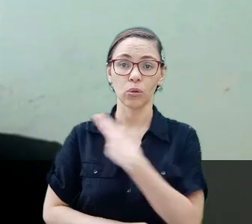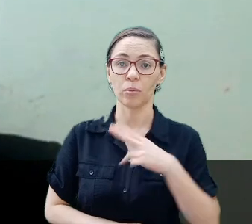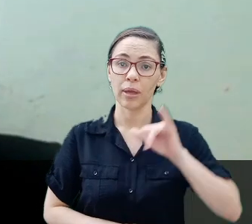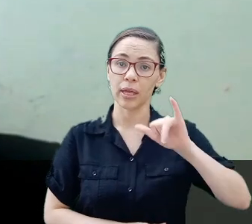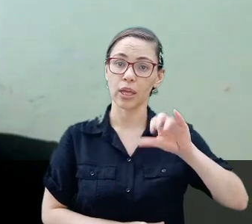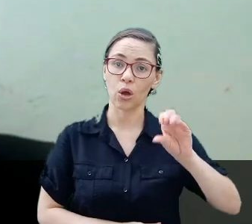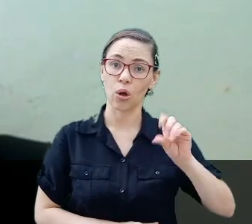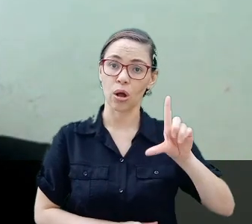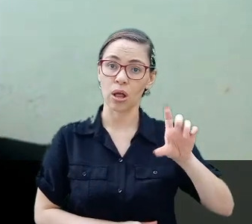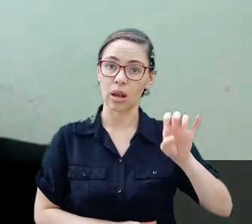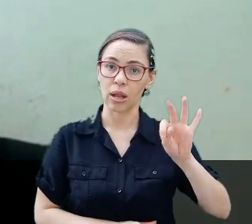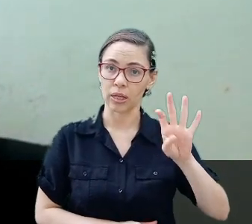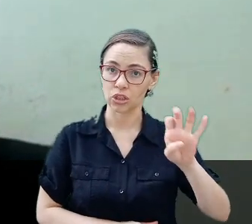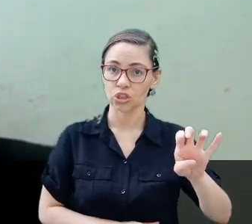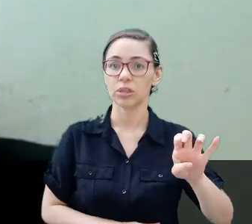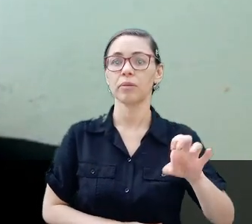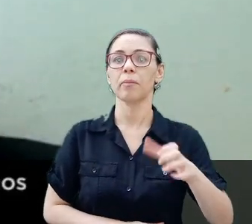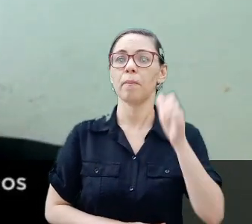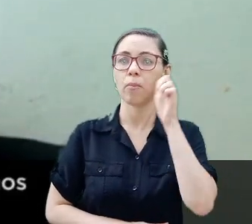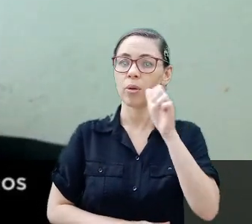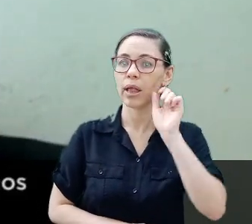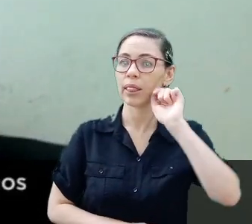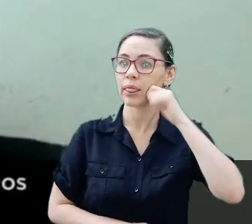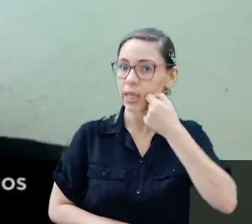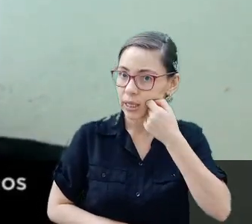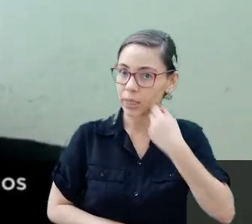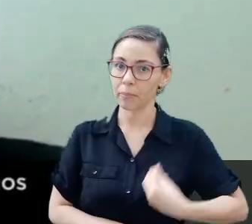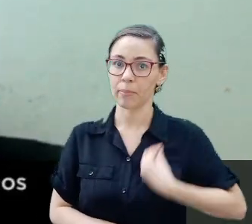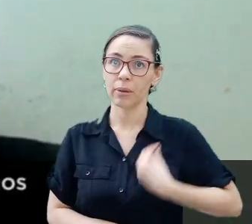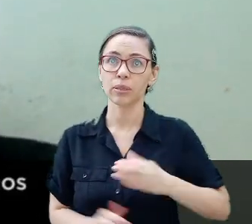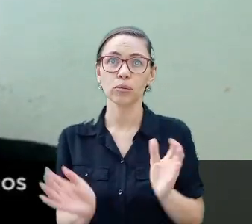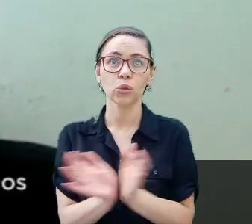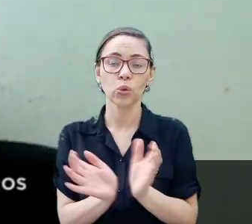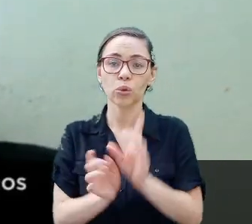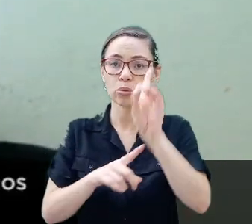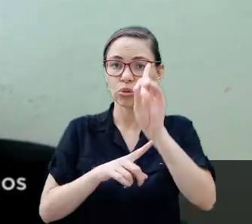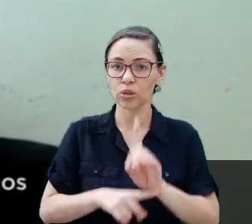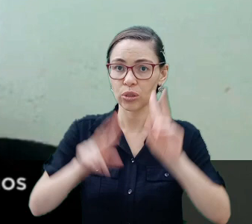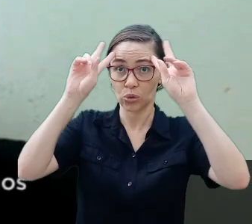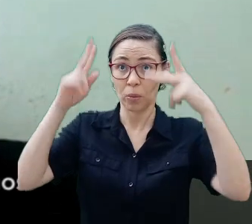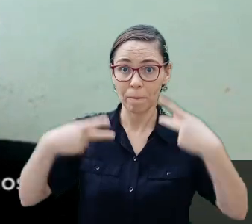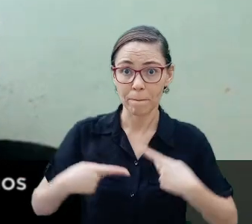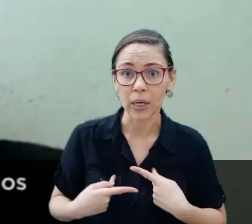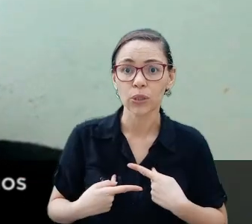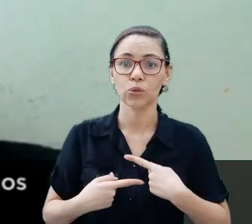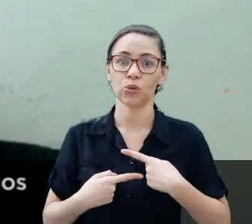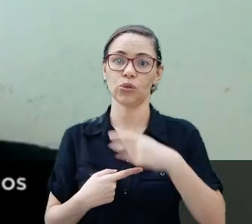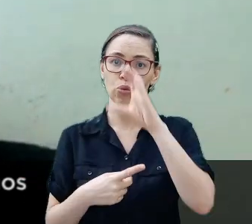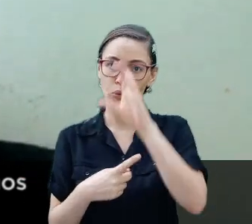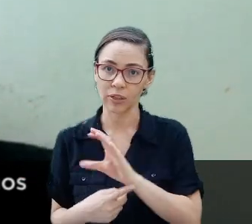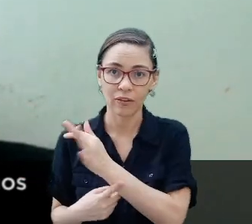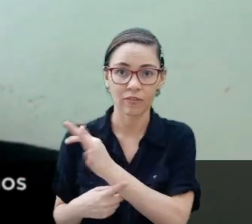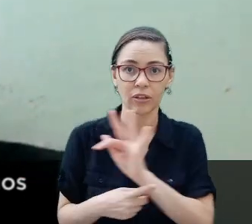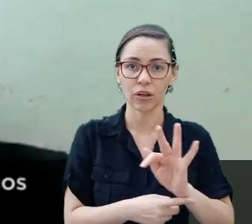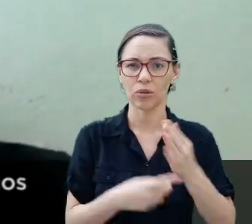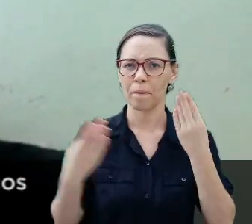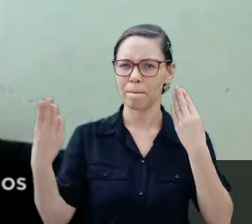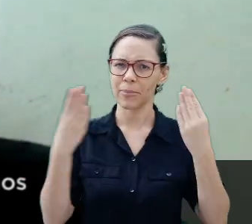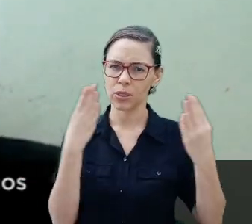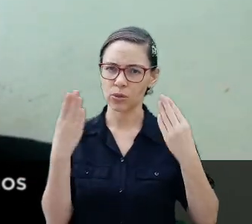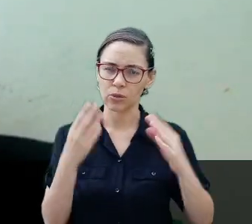Eu sou Iolete Ribeiro, uma mulher negra, integrante da Comissão de Direitos Humanos do Conselho Federal de